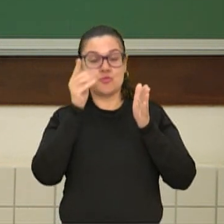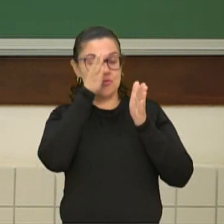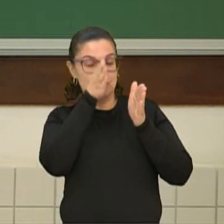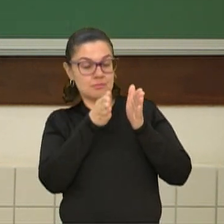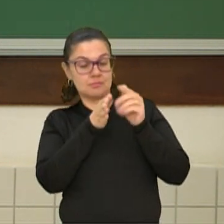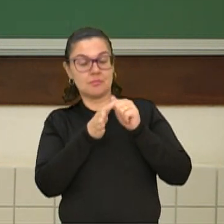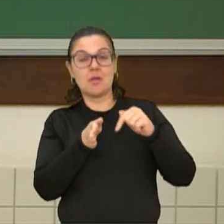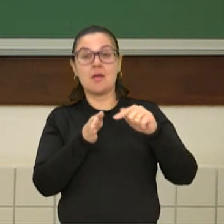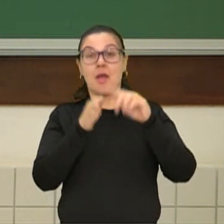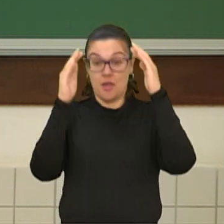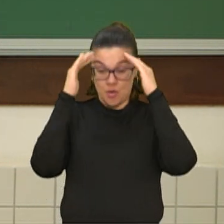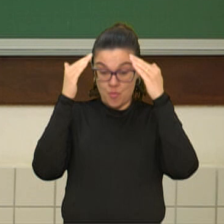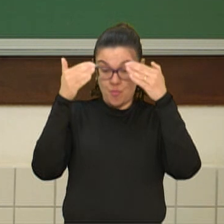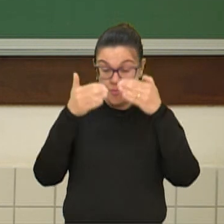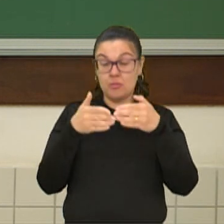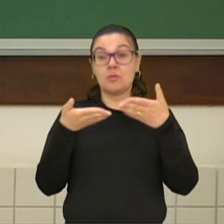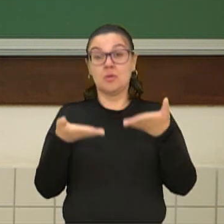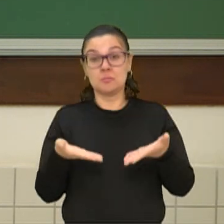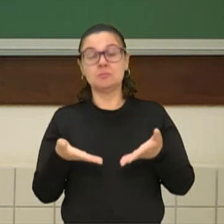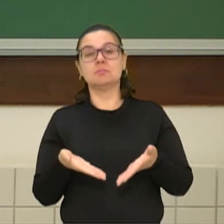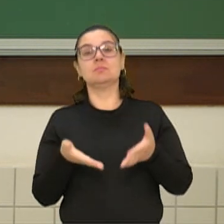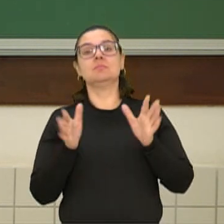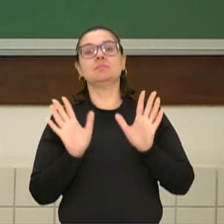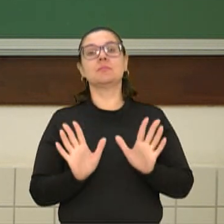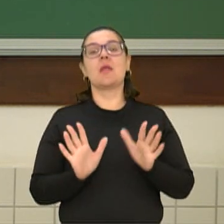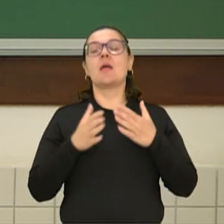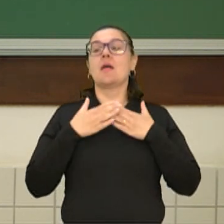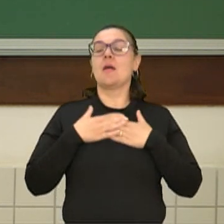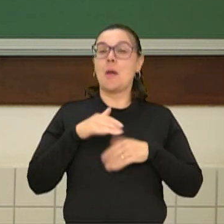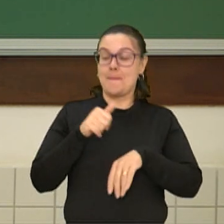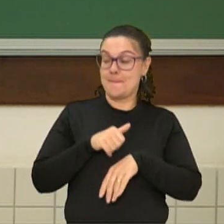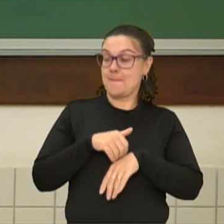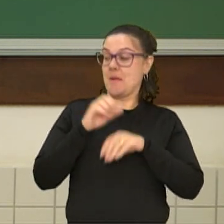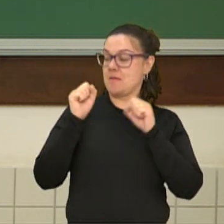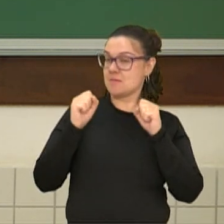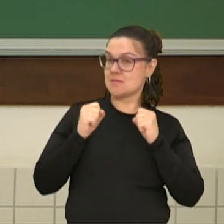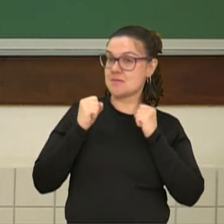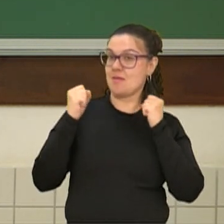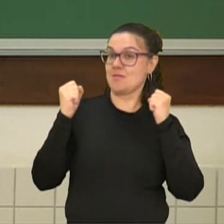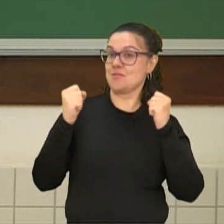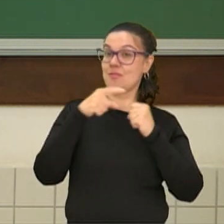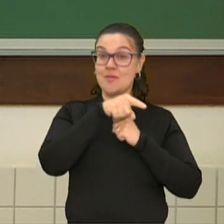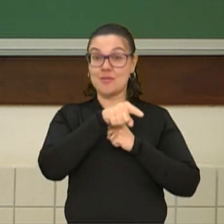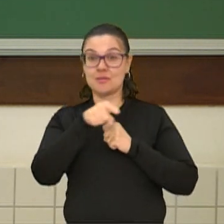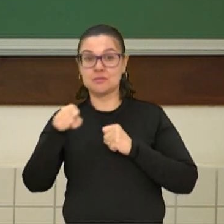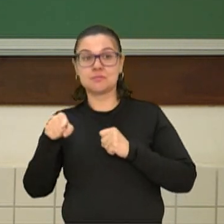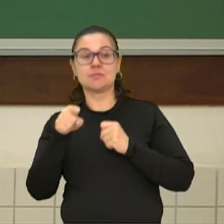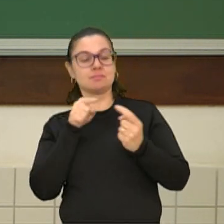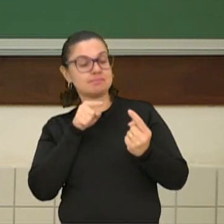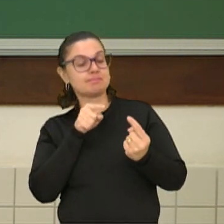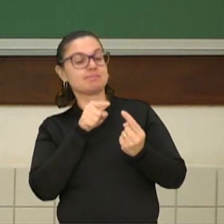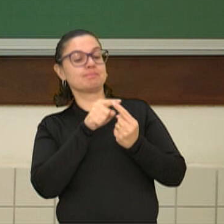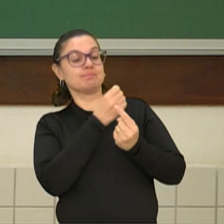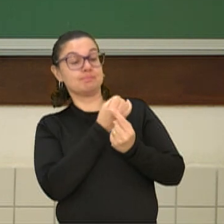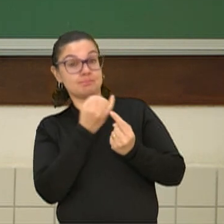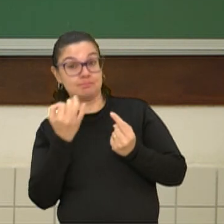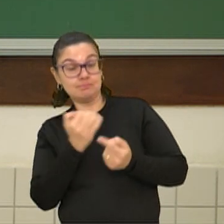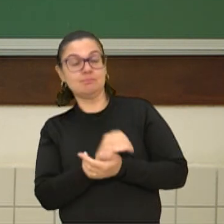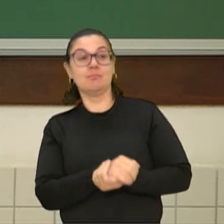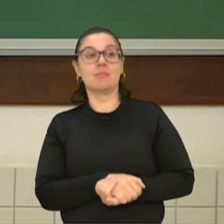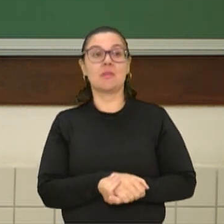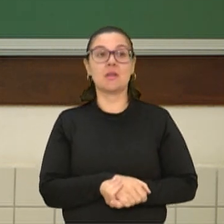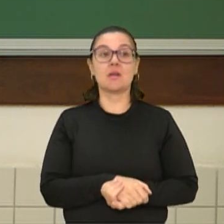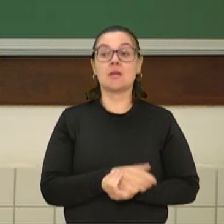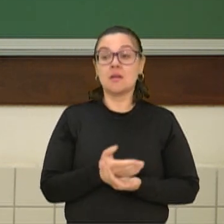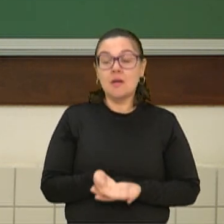E a intenção é sempre essa, trazer o máximo de atividades para que você se identifique com alguma delas